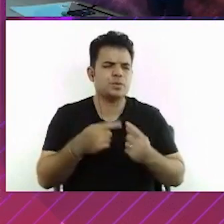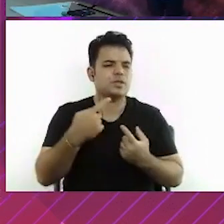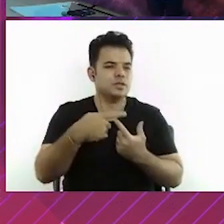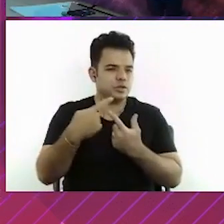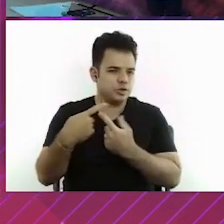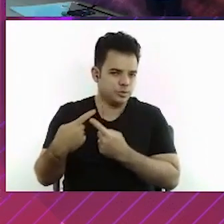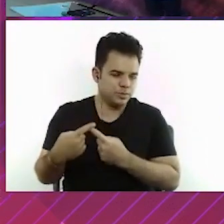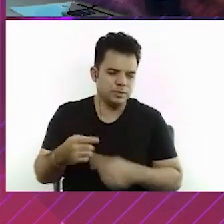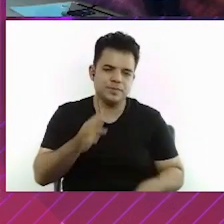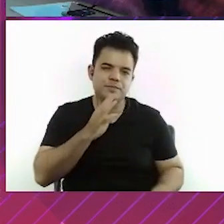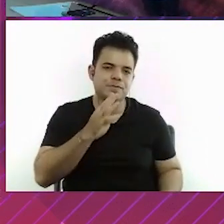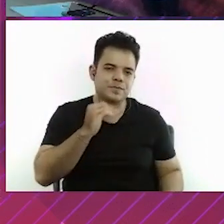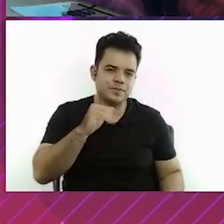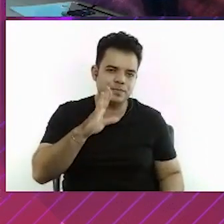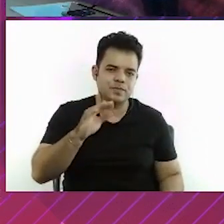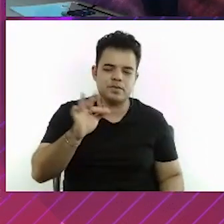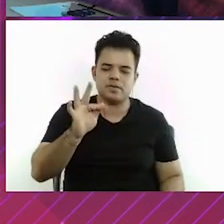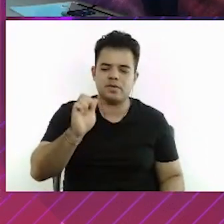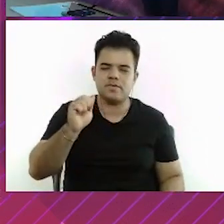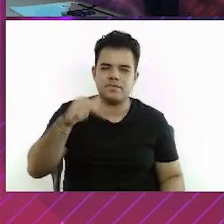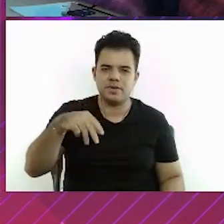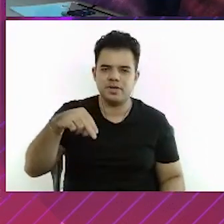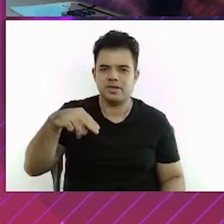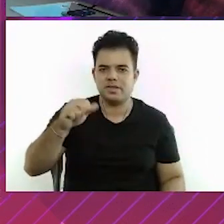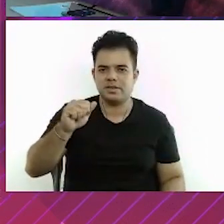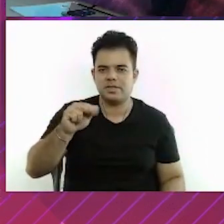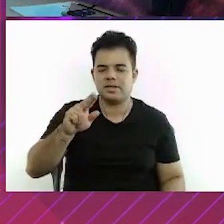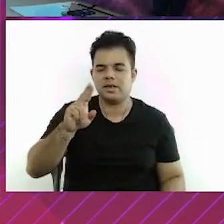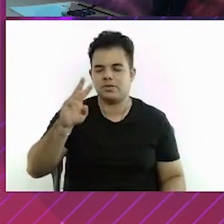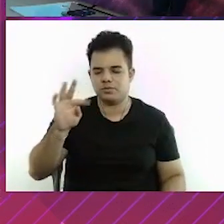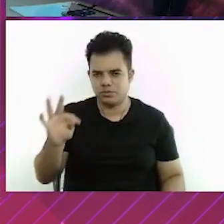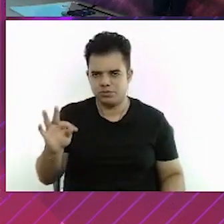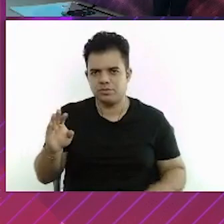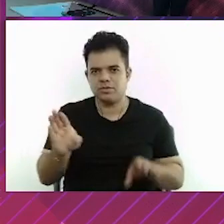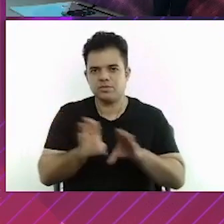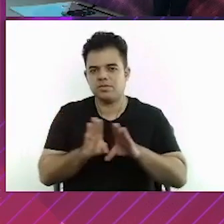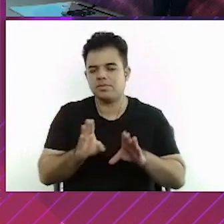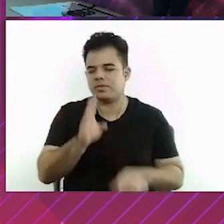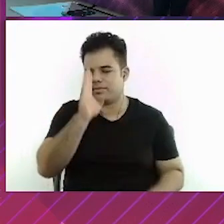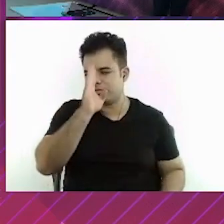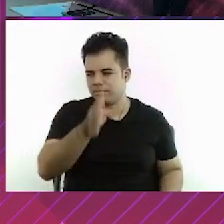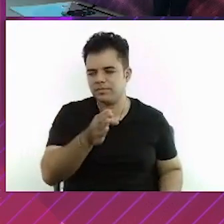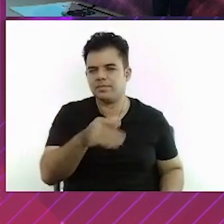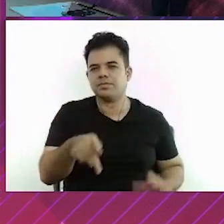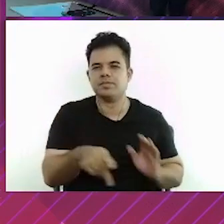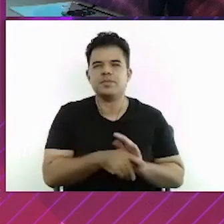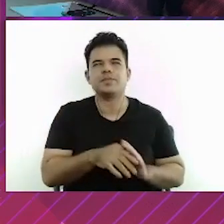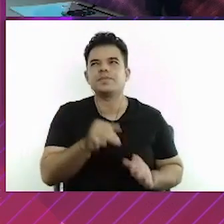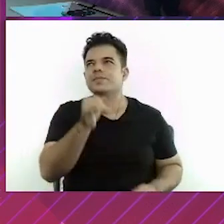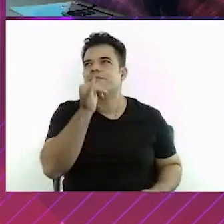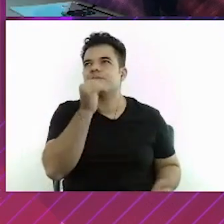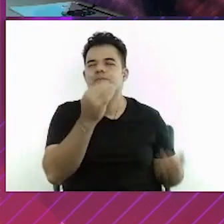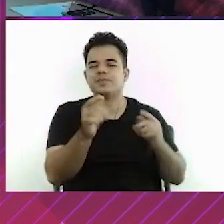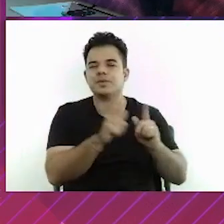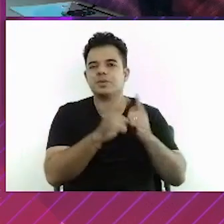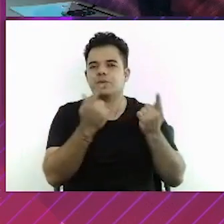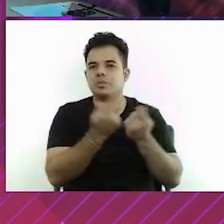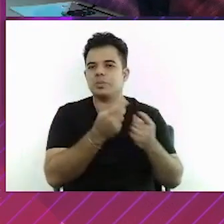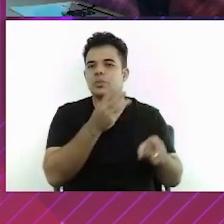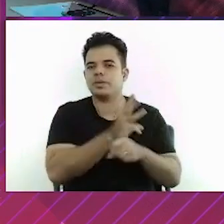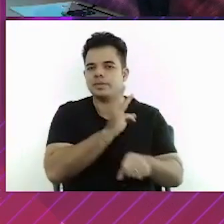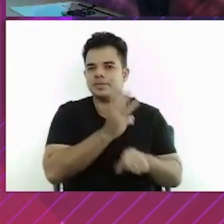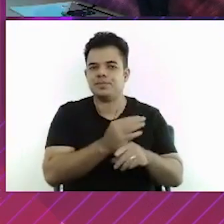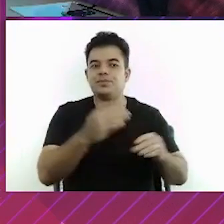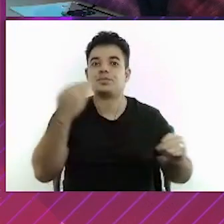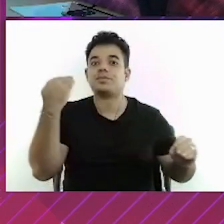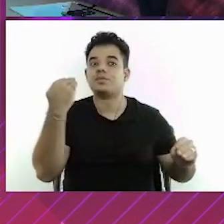conhecidos provavelmente é o Fanout e a Direct. O Fanout, a gente pode fazer uma analogia com um grupo do WhatsApp. Quando você manda uma mensagem para o grupo, todo mundo que está